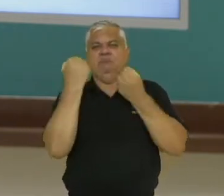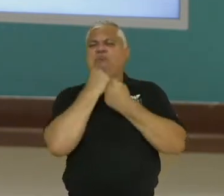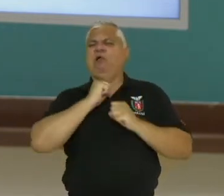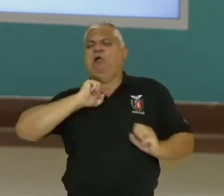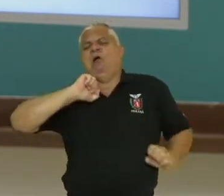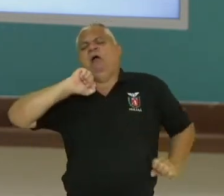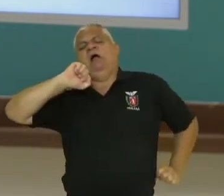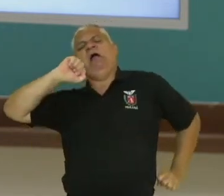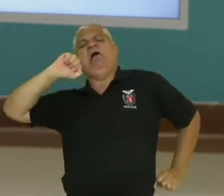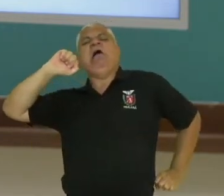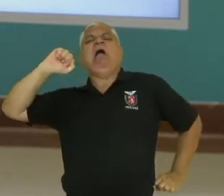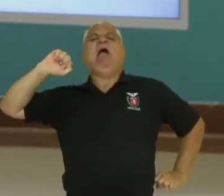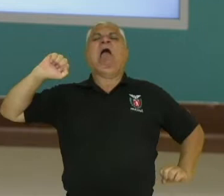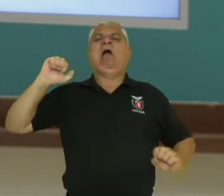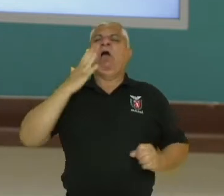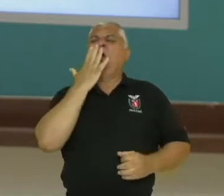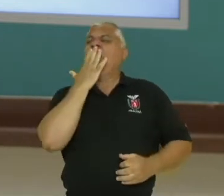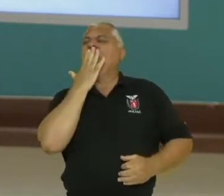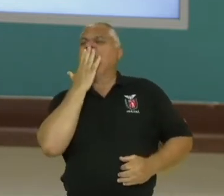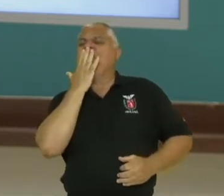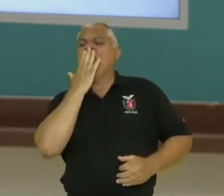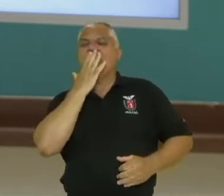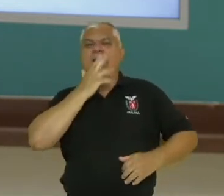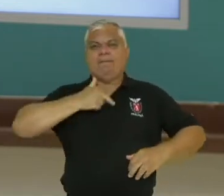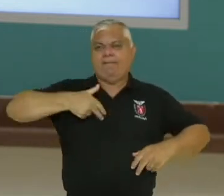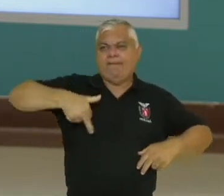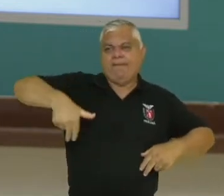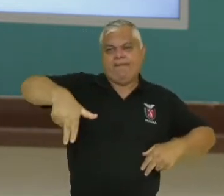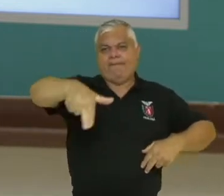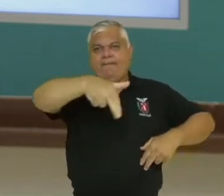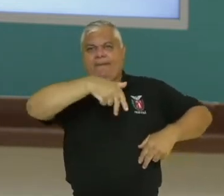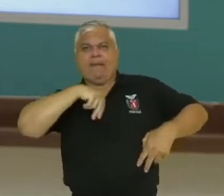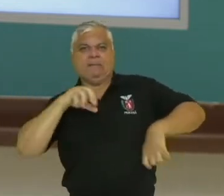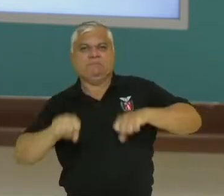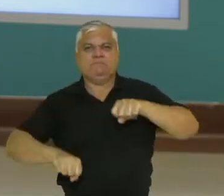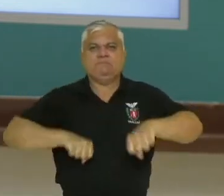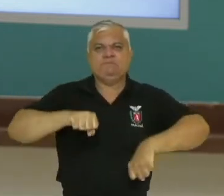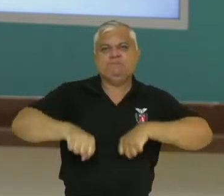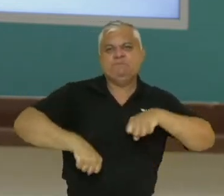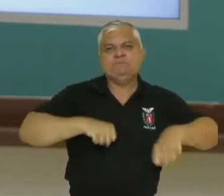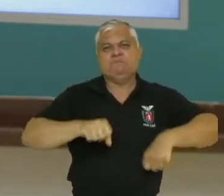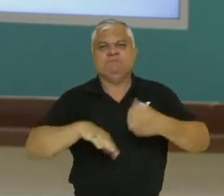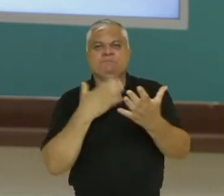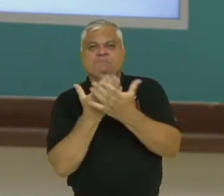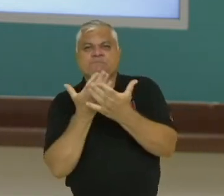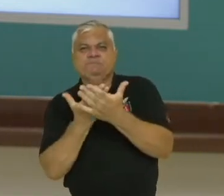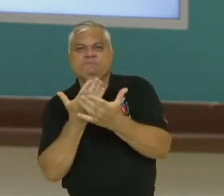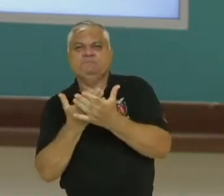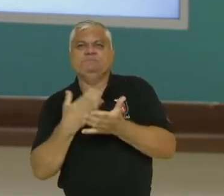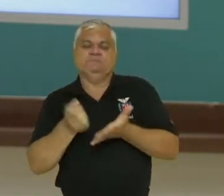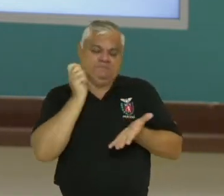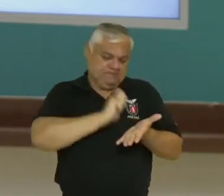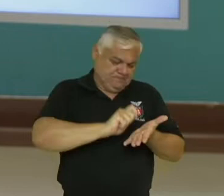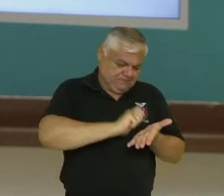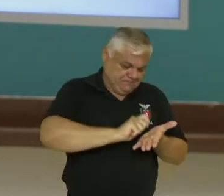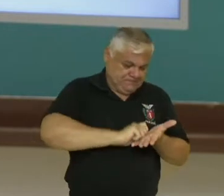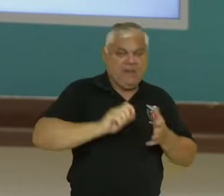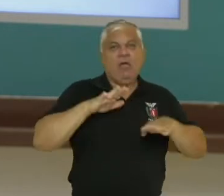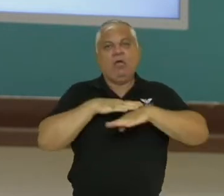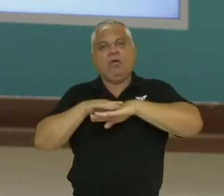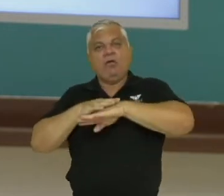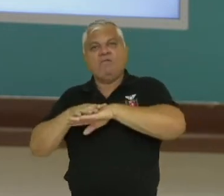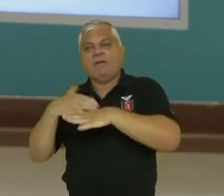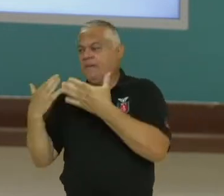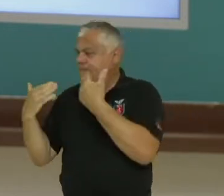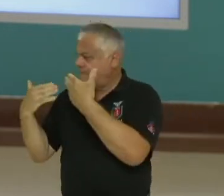acorda no início do dia, faz todas as atividades, anda de bicicleta até a escola, faz a lição, conversa com os